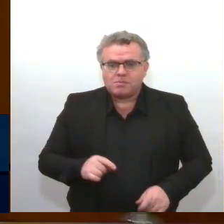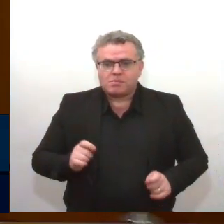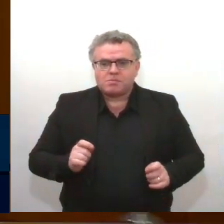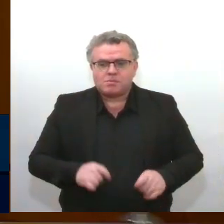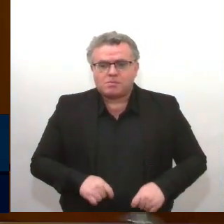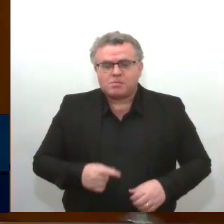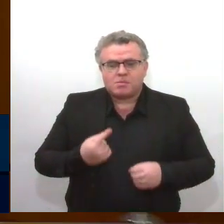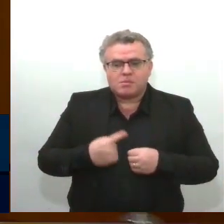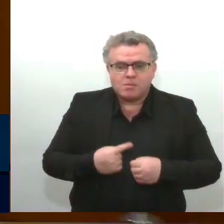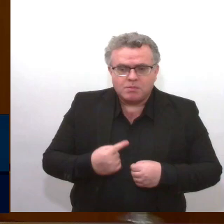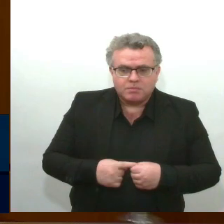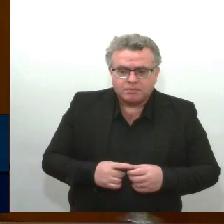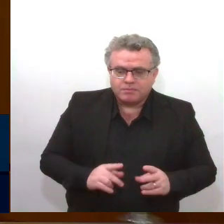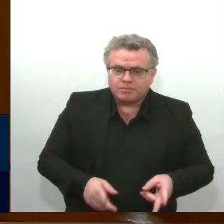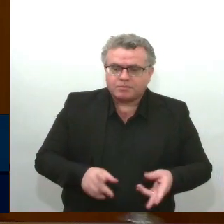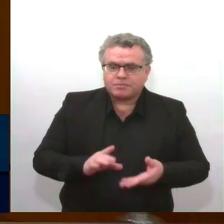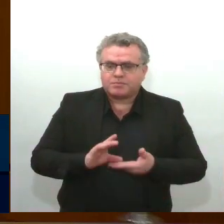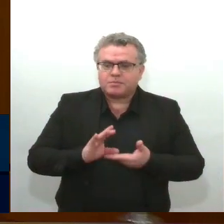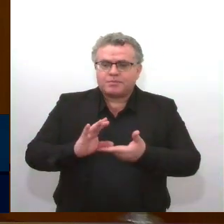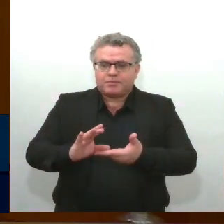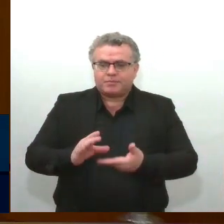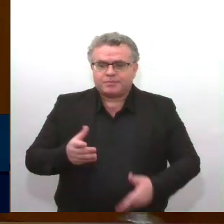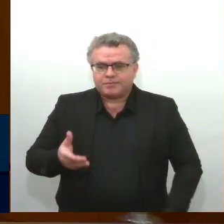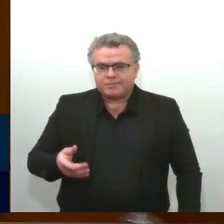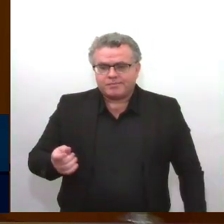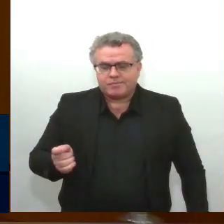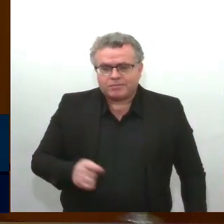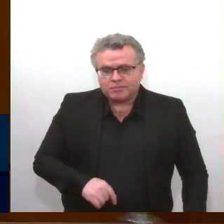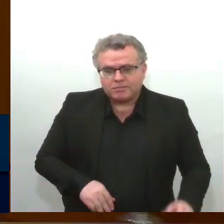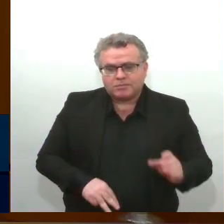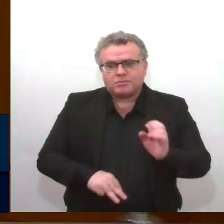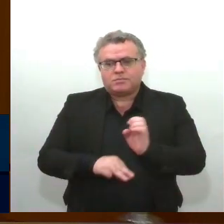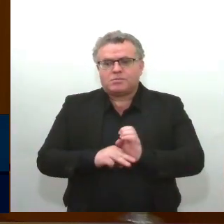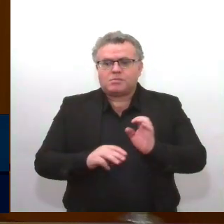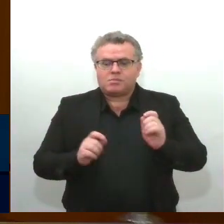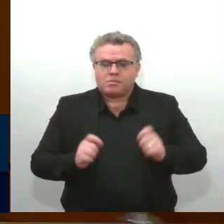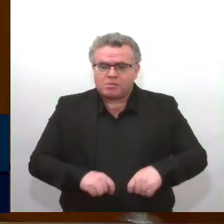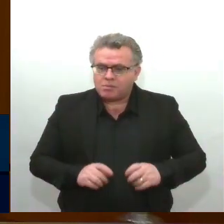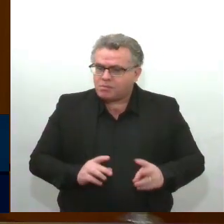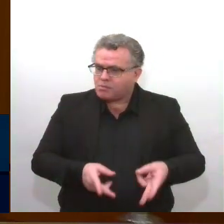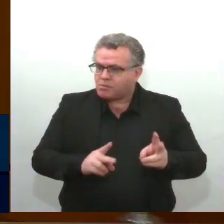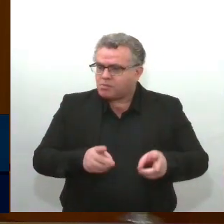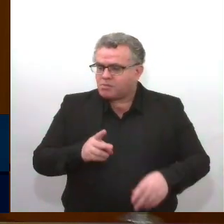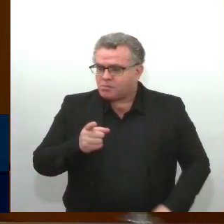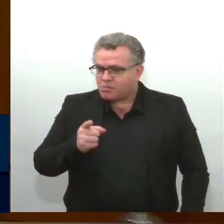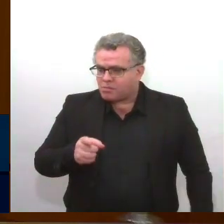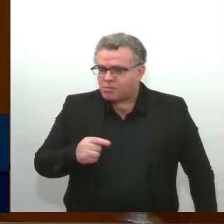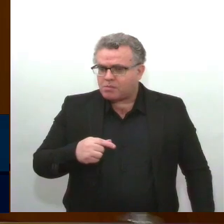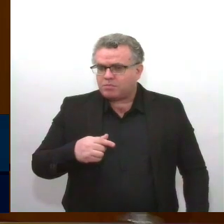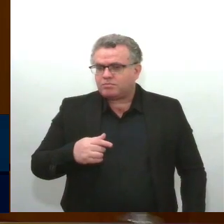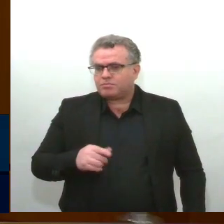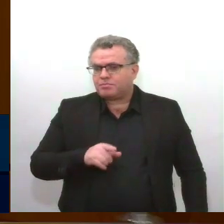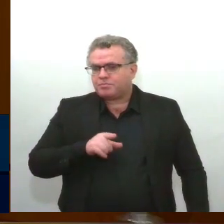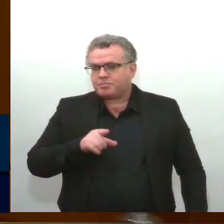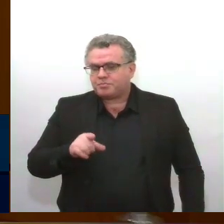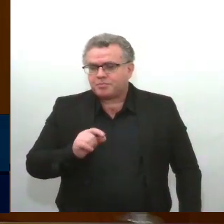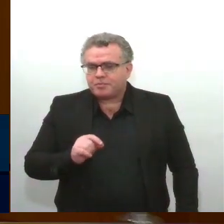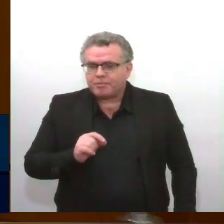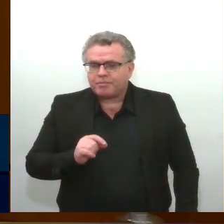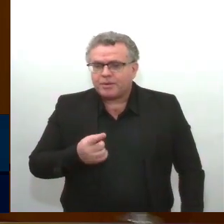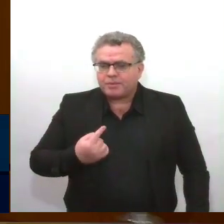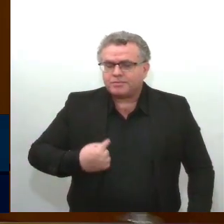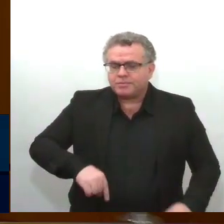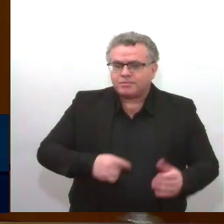maior número de emendas parlamentares porque é lá que a gente tem a nossa base é sempre o município que a gente tem a